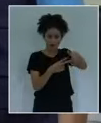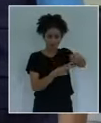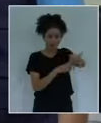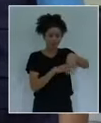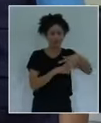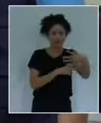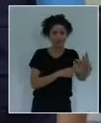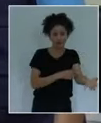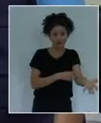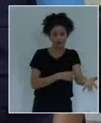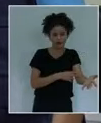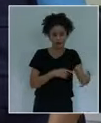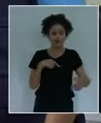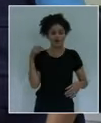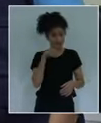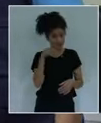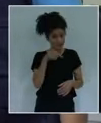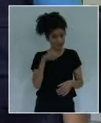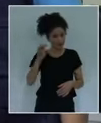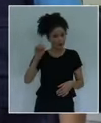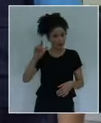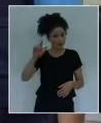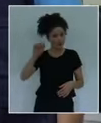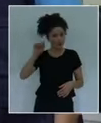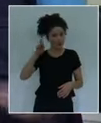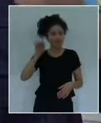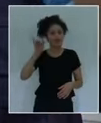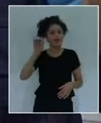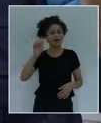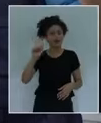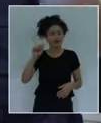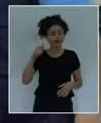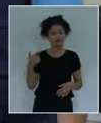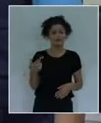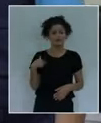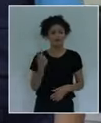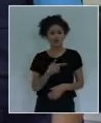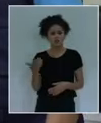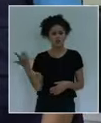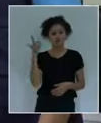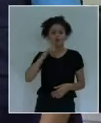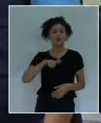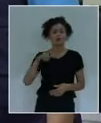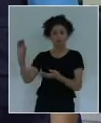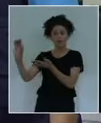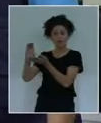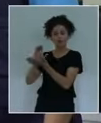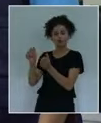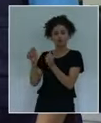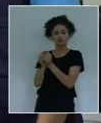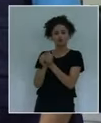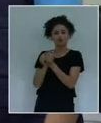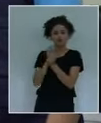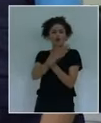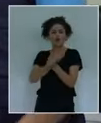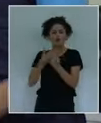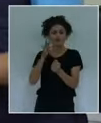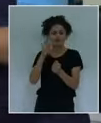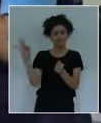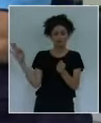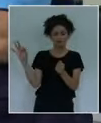Lagoa Seca. E essas pontes nós conseguimos recurso através também do governo federal para ela reconstruir. A do Vale Azul está